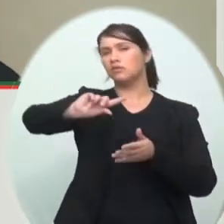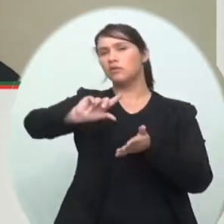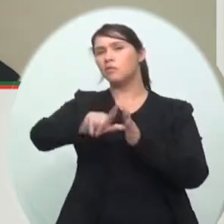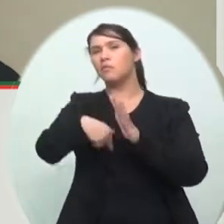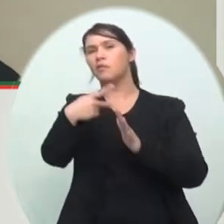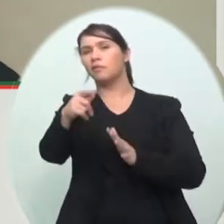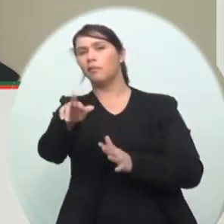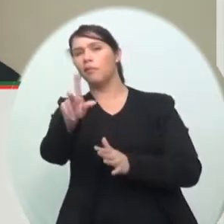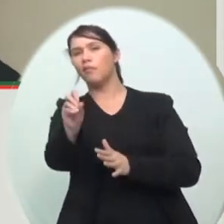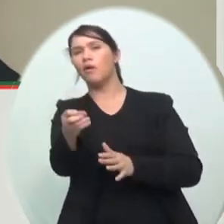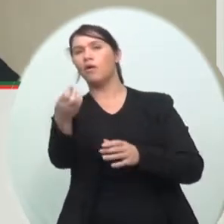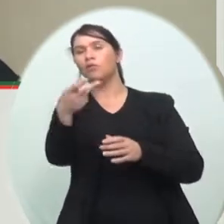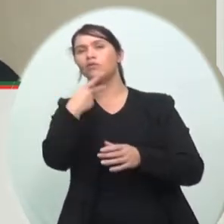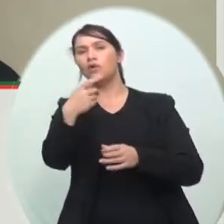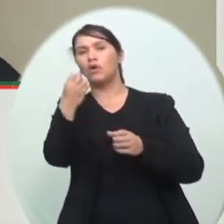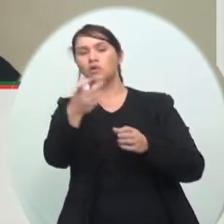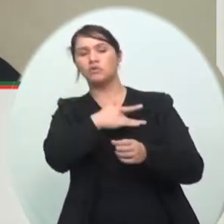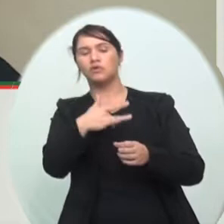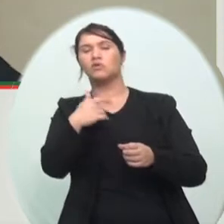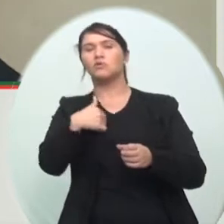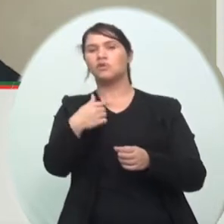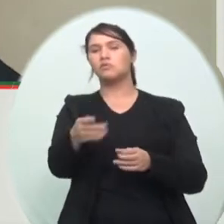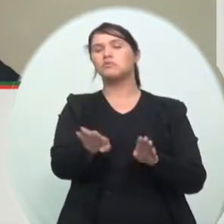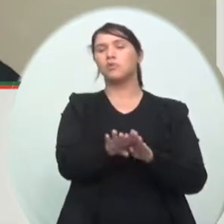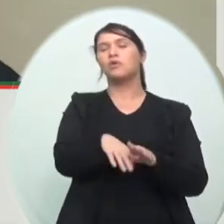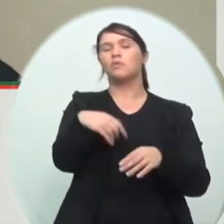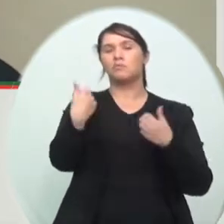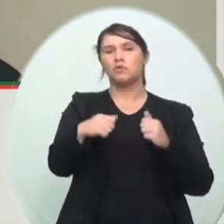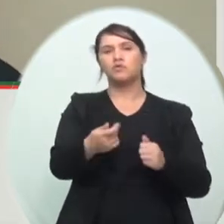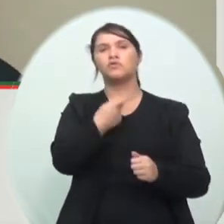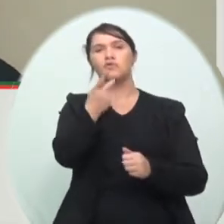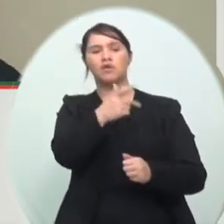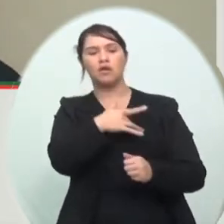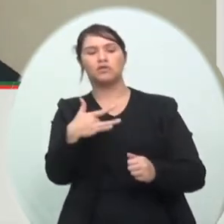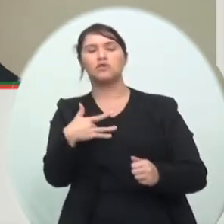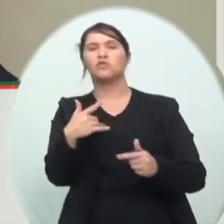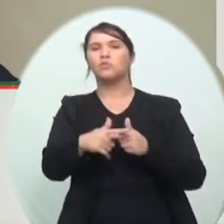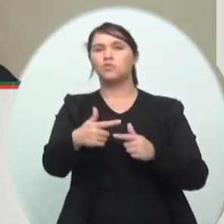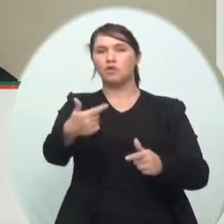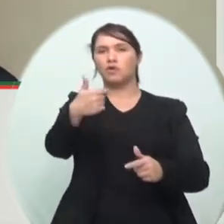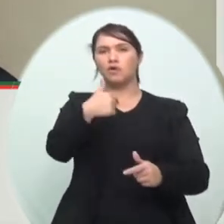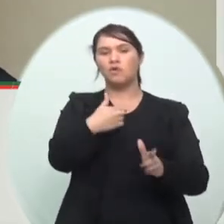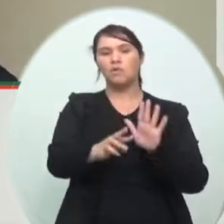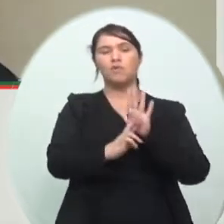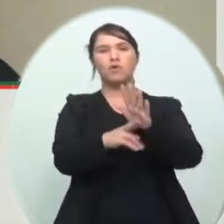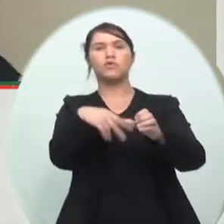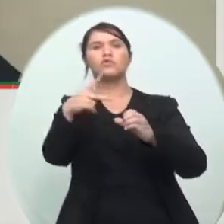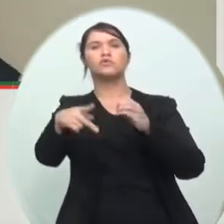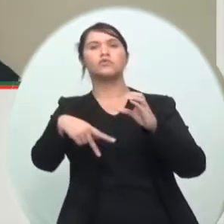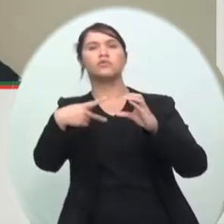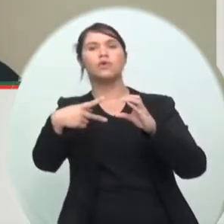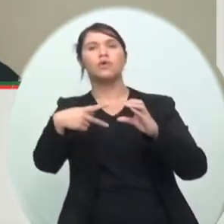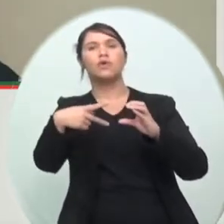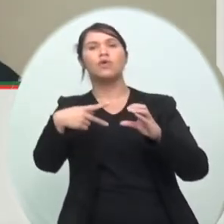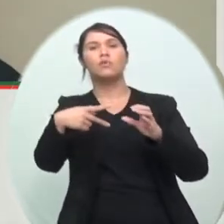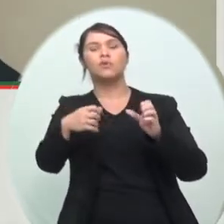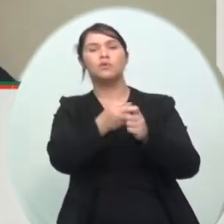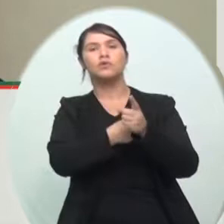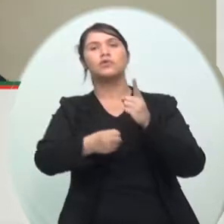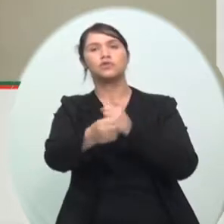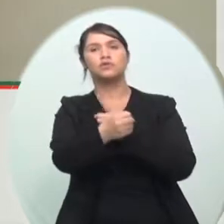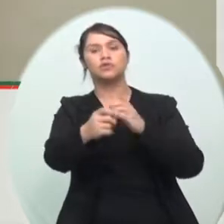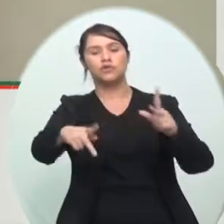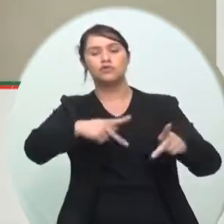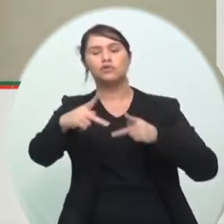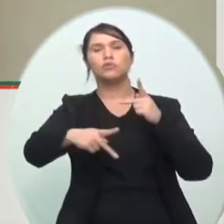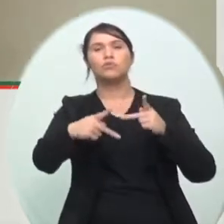que gritar, porque nós somos a voz do povo. Nós temos que gritar aqui, para que, quem sabe lá, no poder público, as coisas